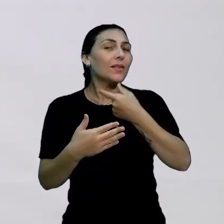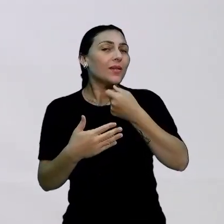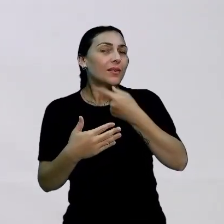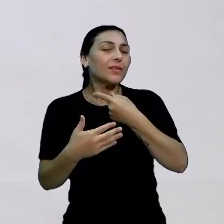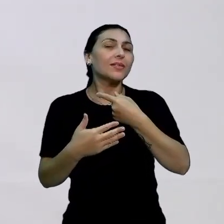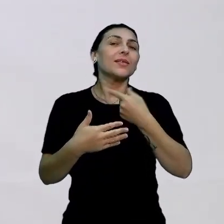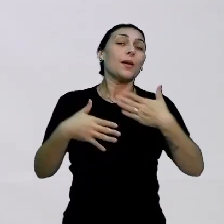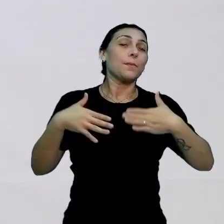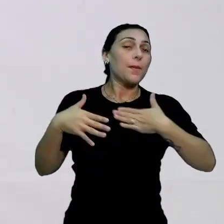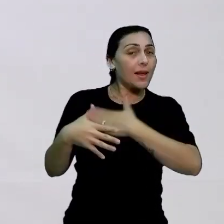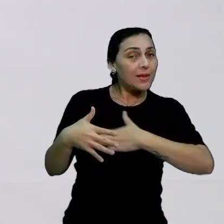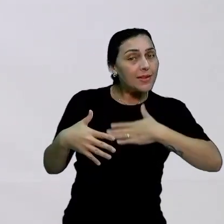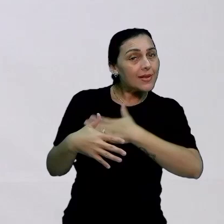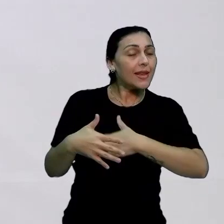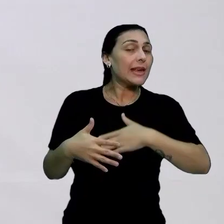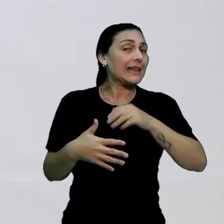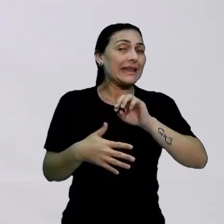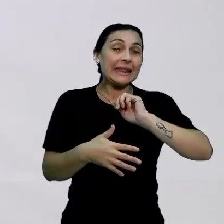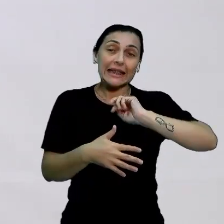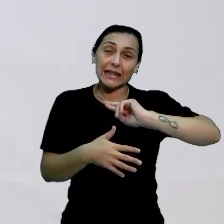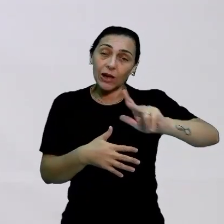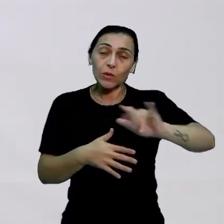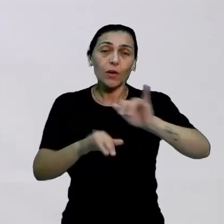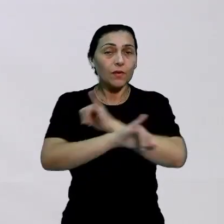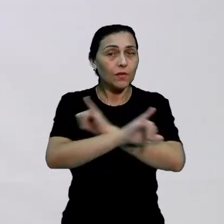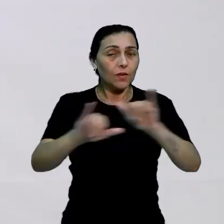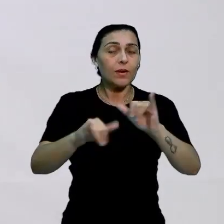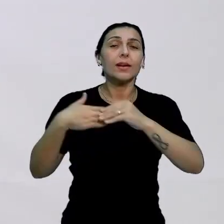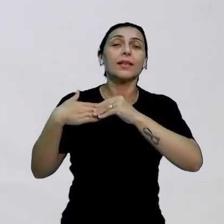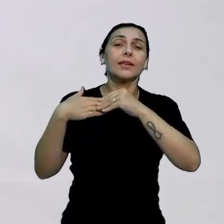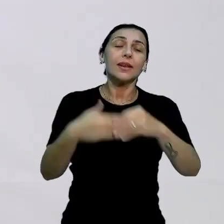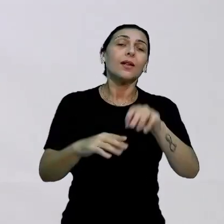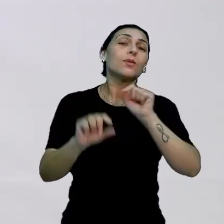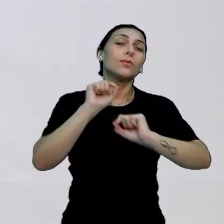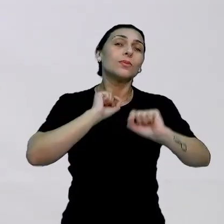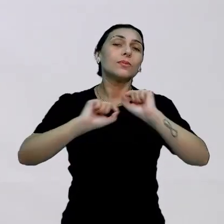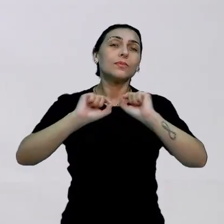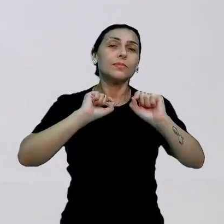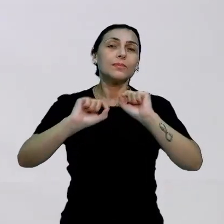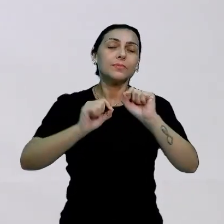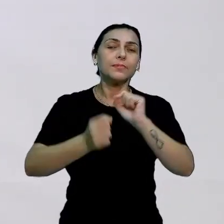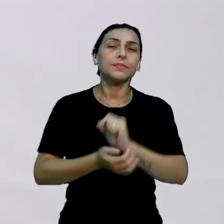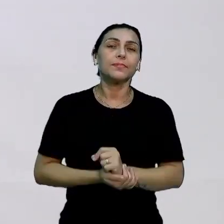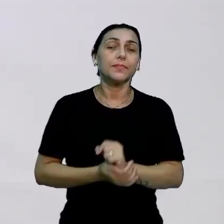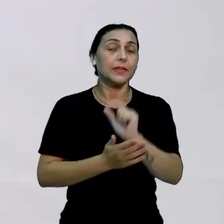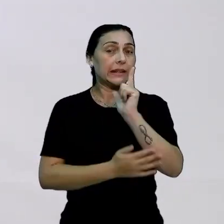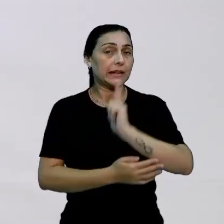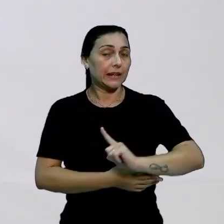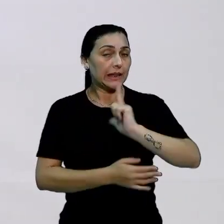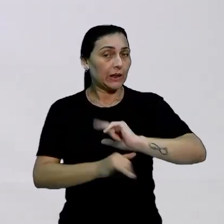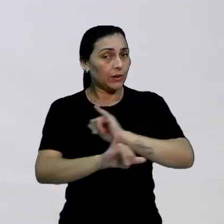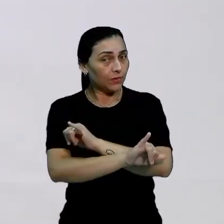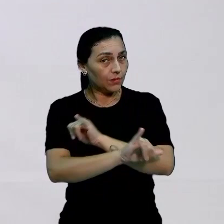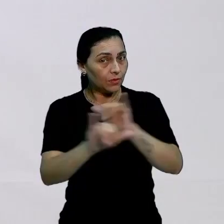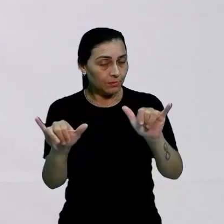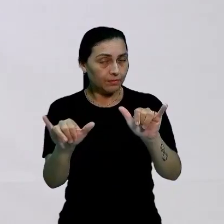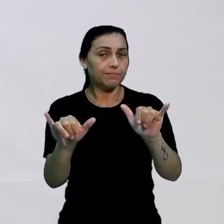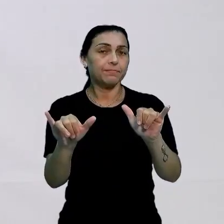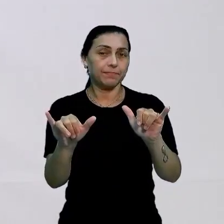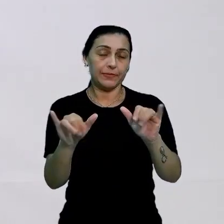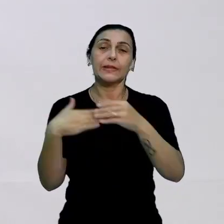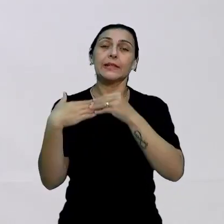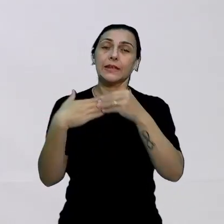leitor, e não de somente informar, que é o que vai trazer a literatura de informação. Ela